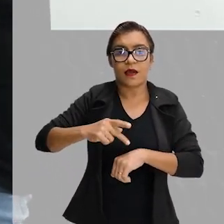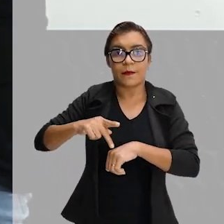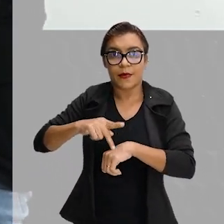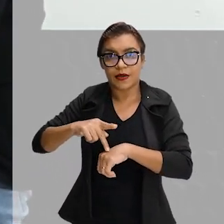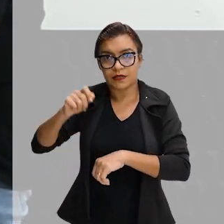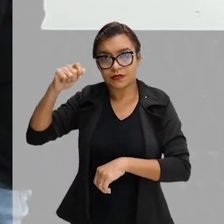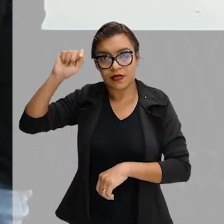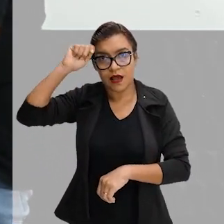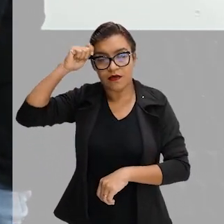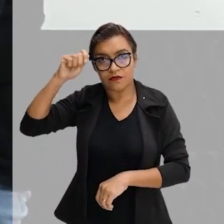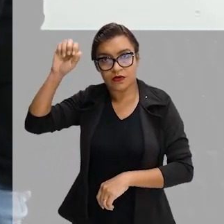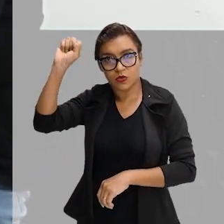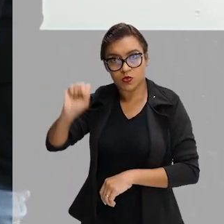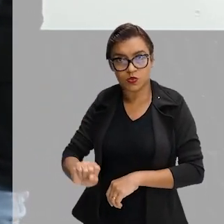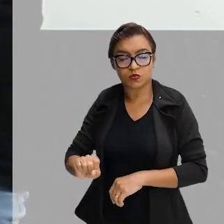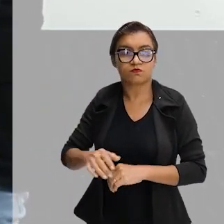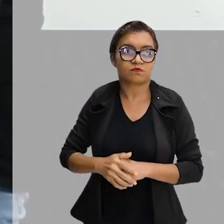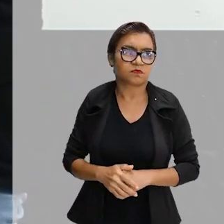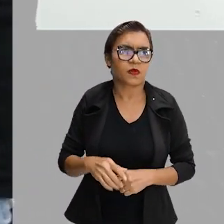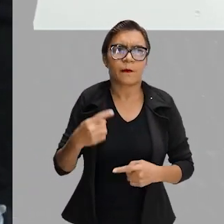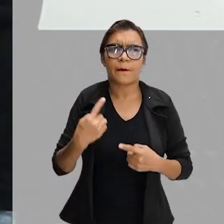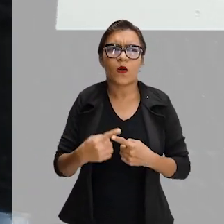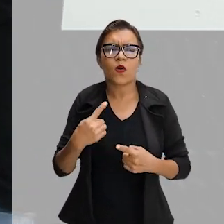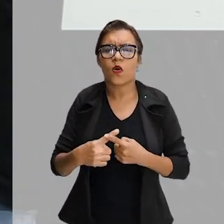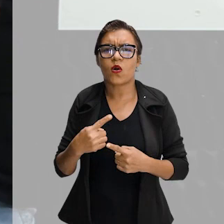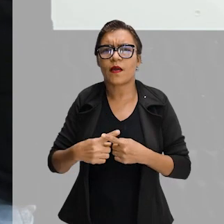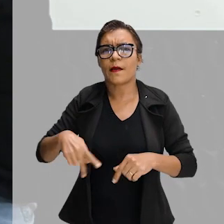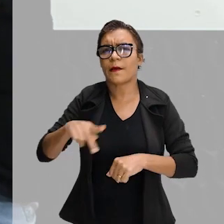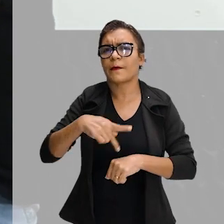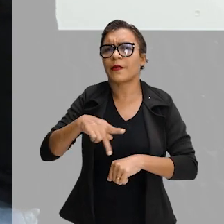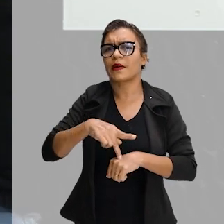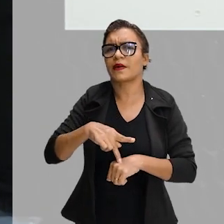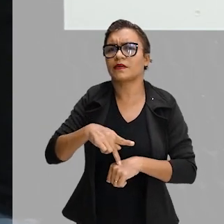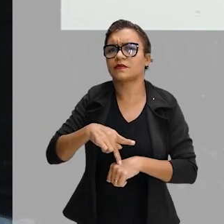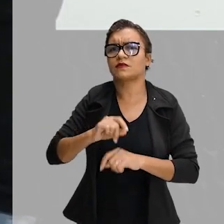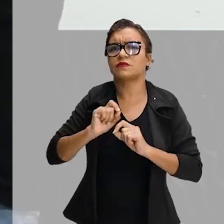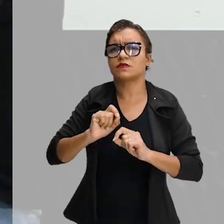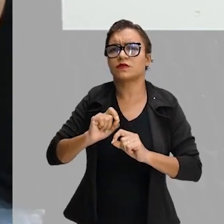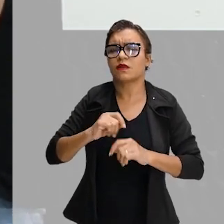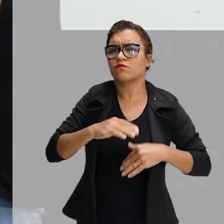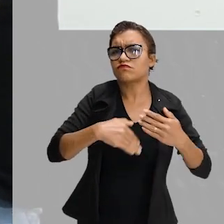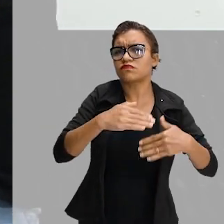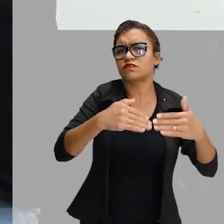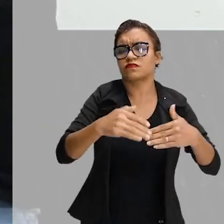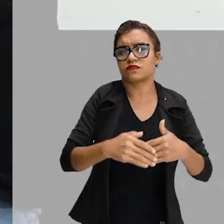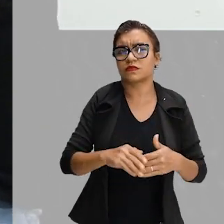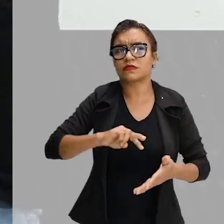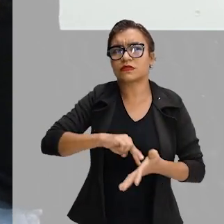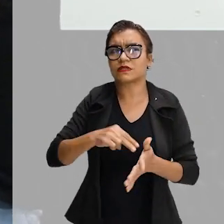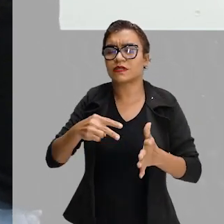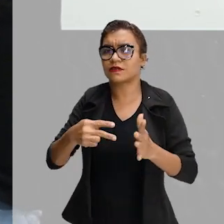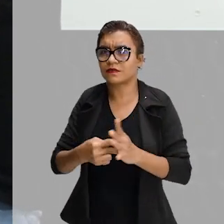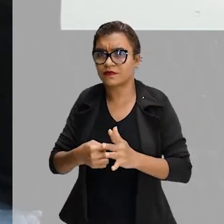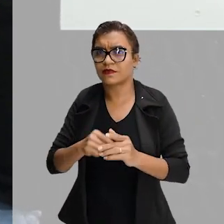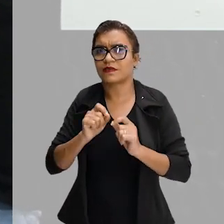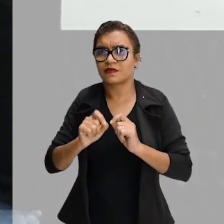os países emergentes, para as nações emergentes? Ser emergente significa